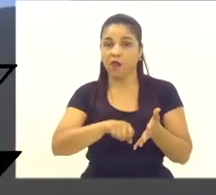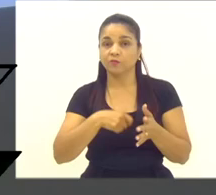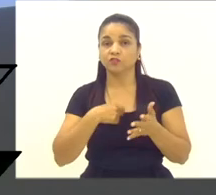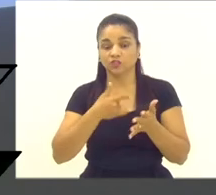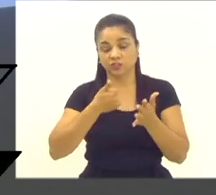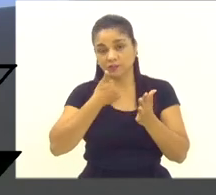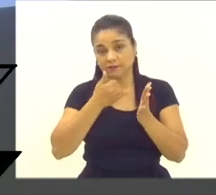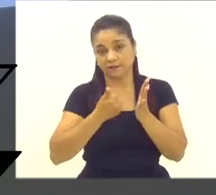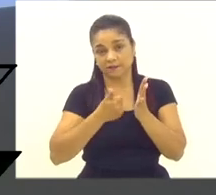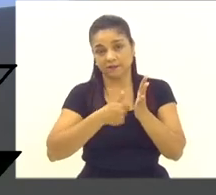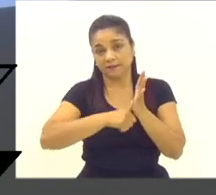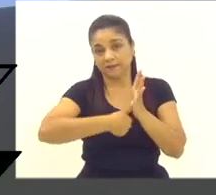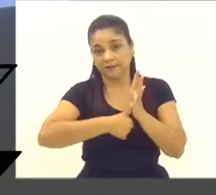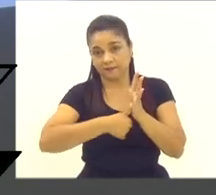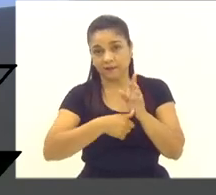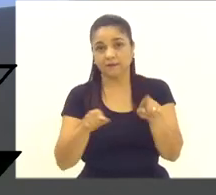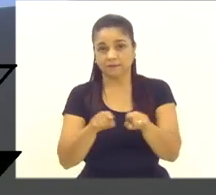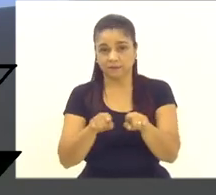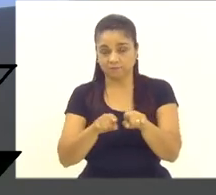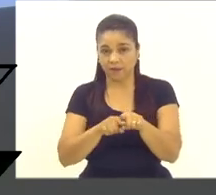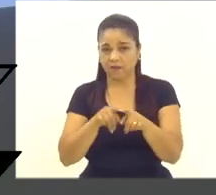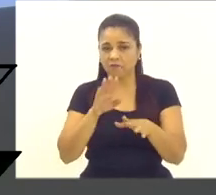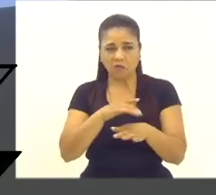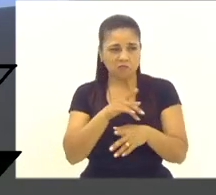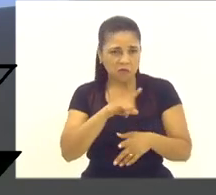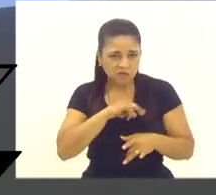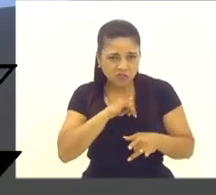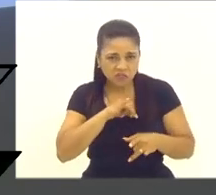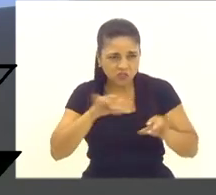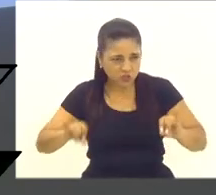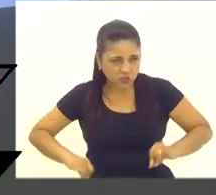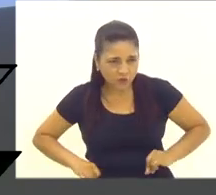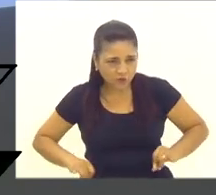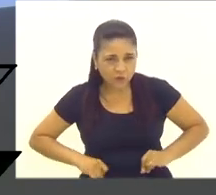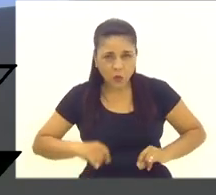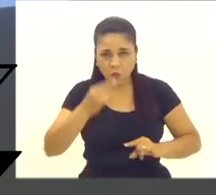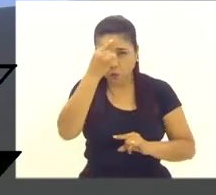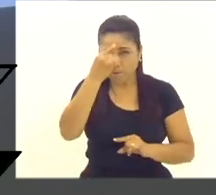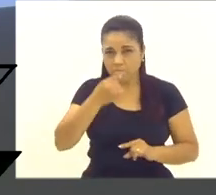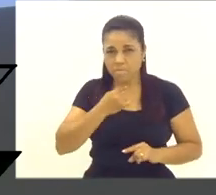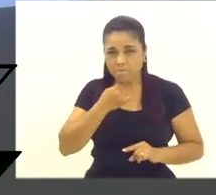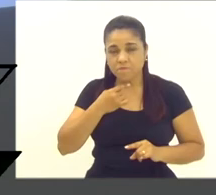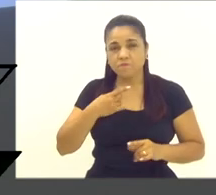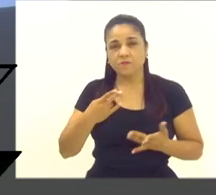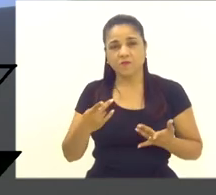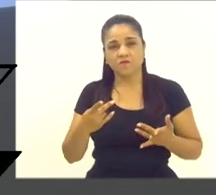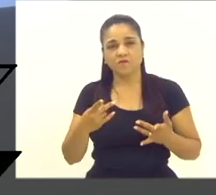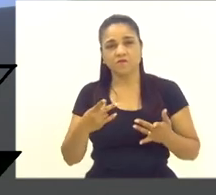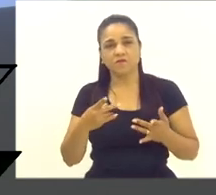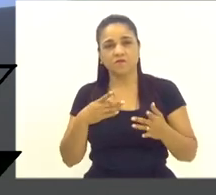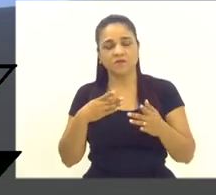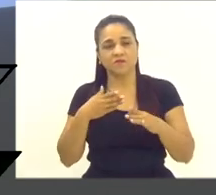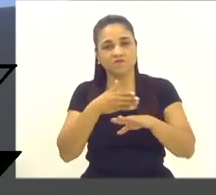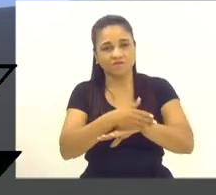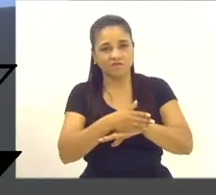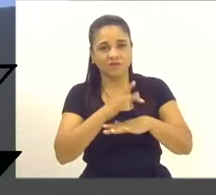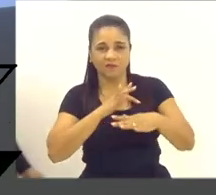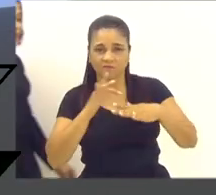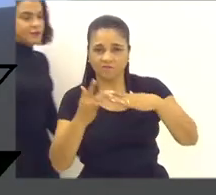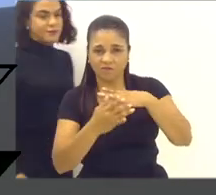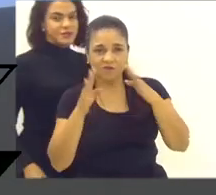invasão não sei se alguém aqui já sofreu também invasão de perfil esse tipo de